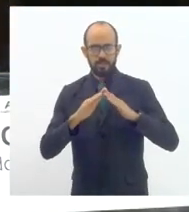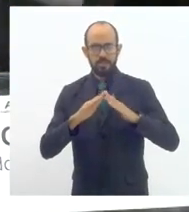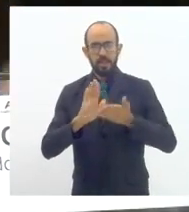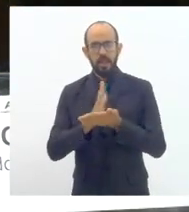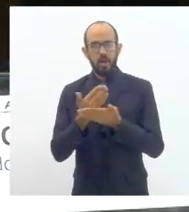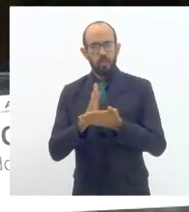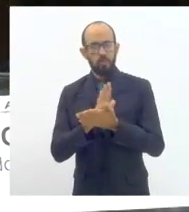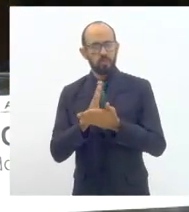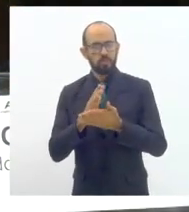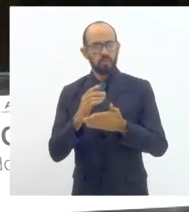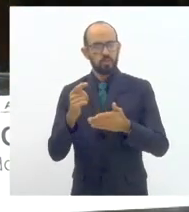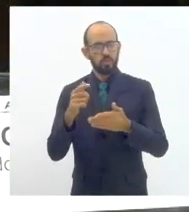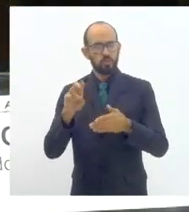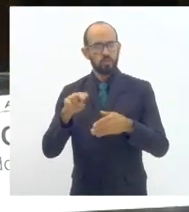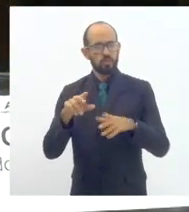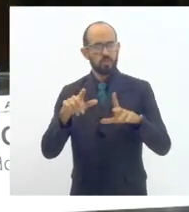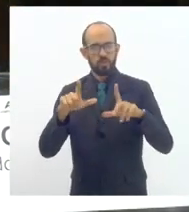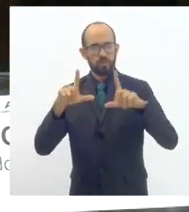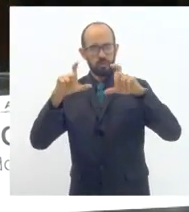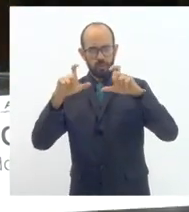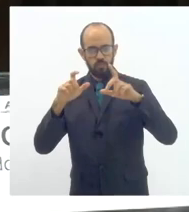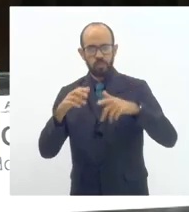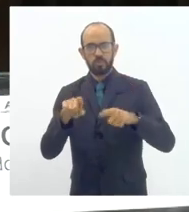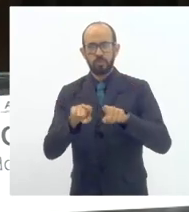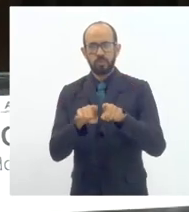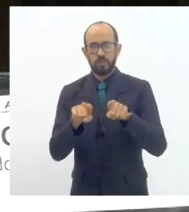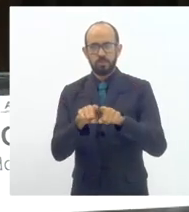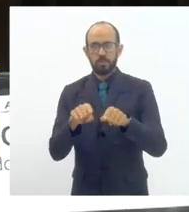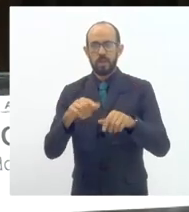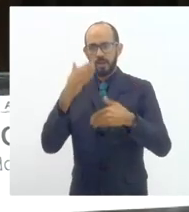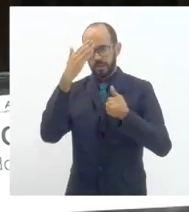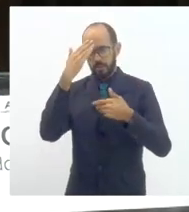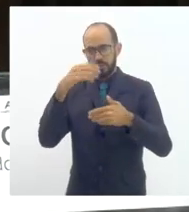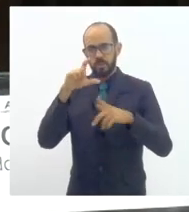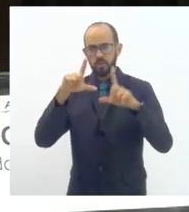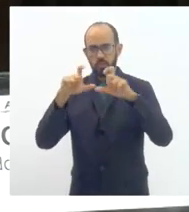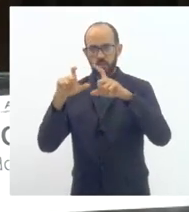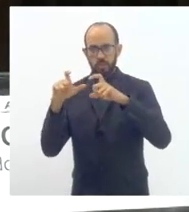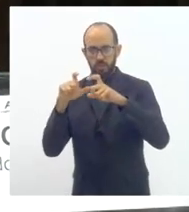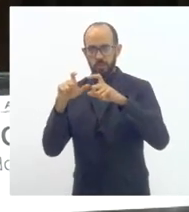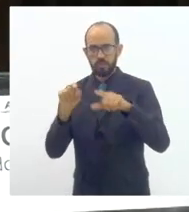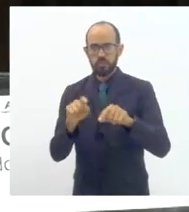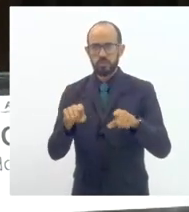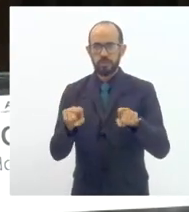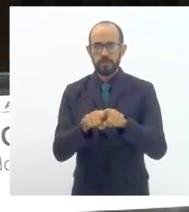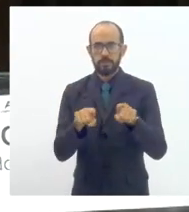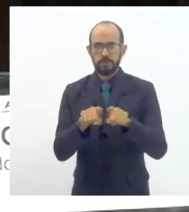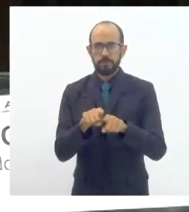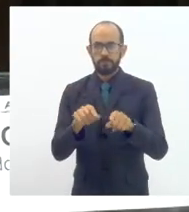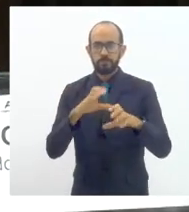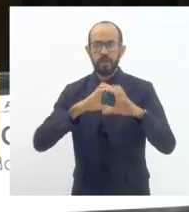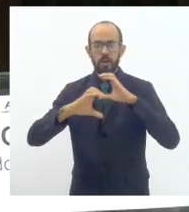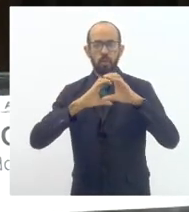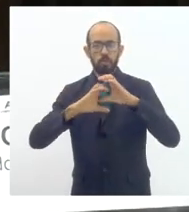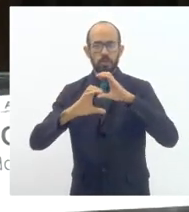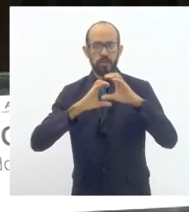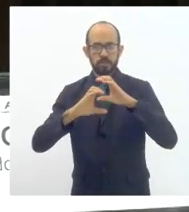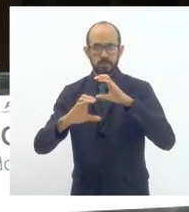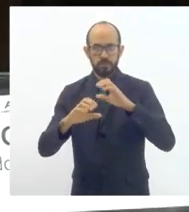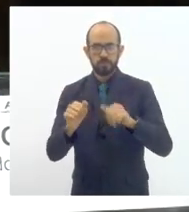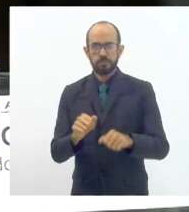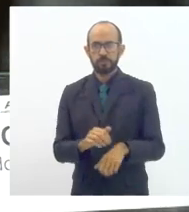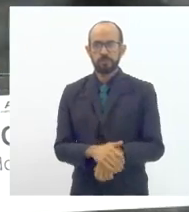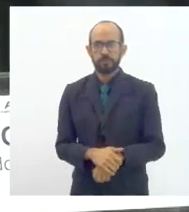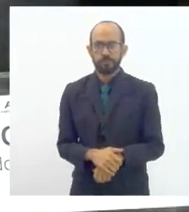foto, mas que faz toda a diferença. Agradecer aos fotógrafos, agradecer ao pessoal da comunicação,